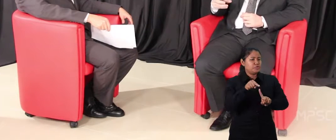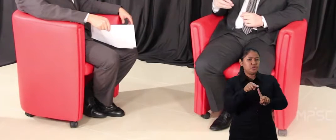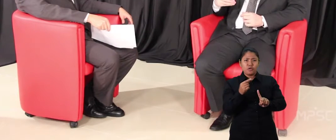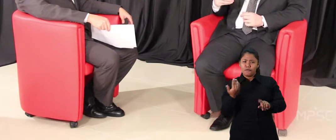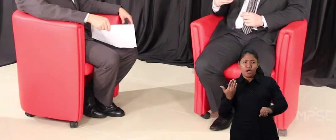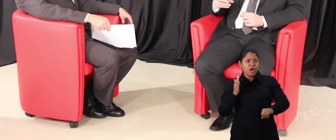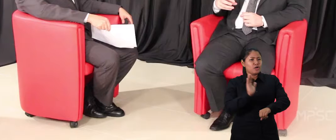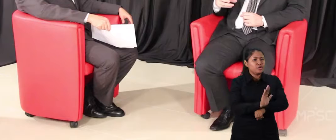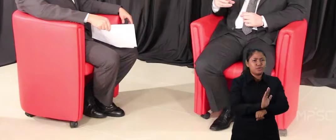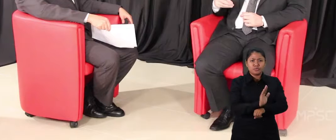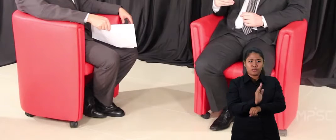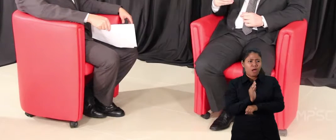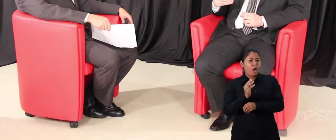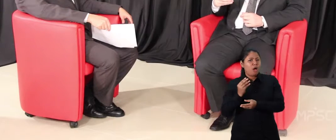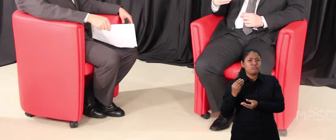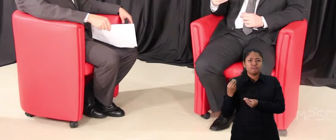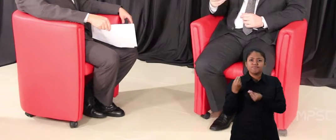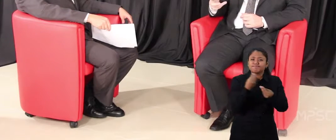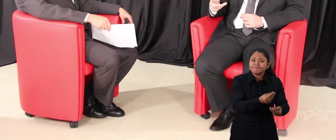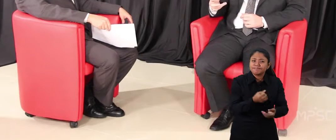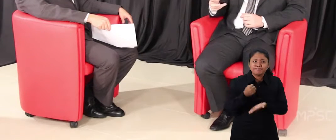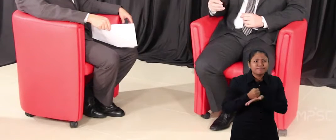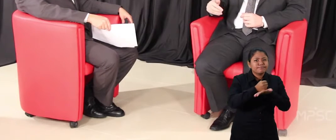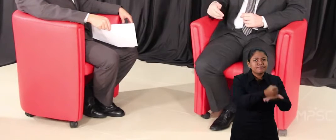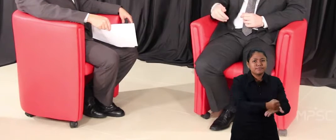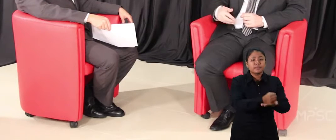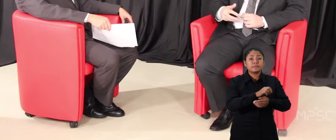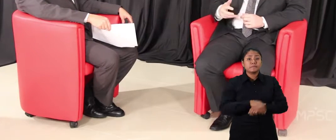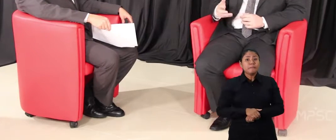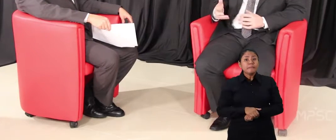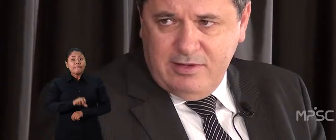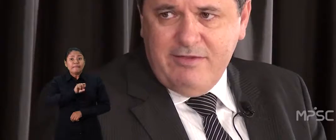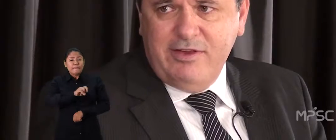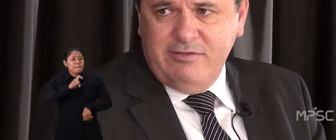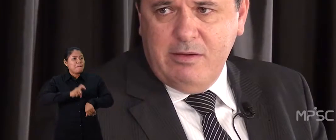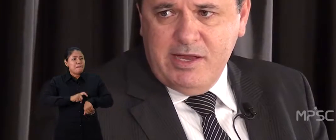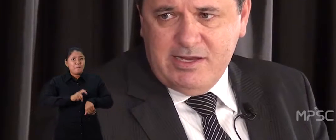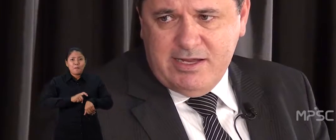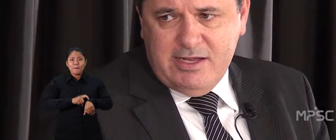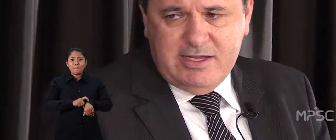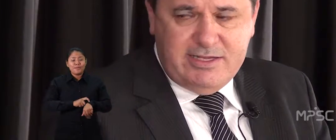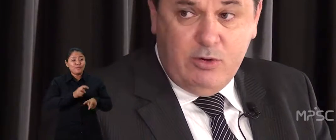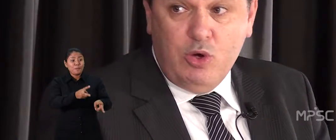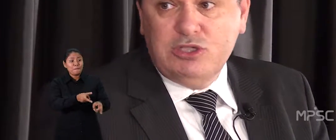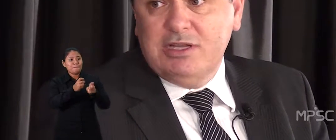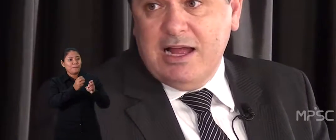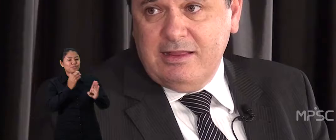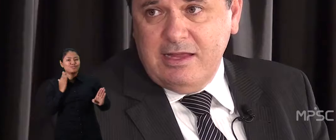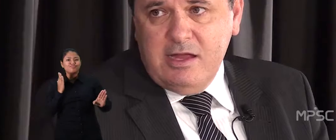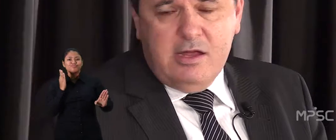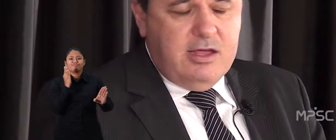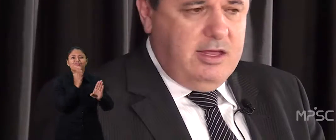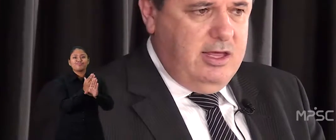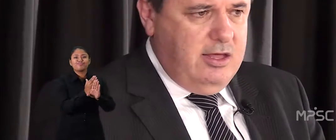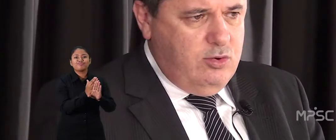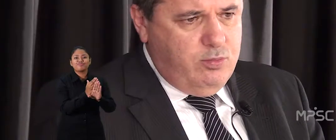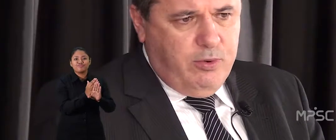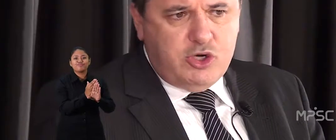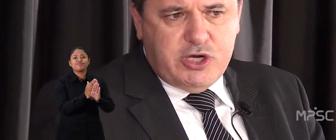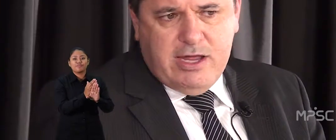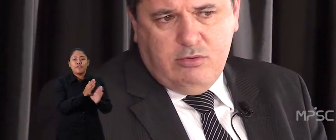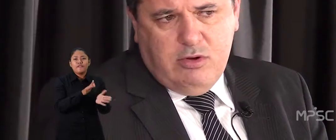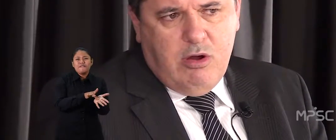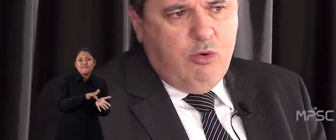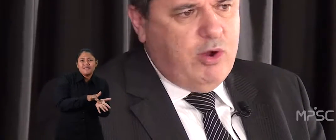auxiliar. Essa adoção de providências extremas, só em casos, efetivamente, em que se constata que